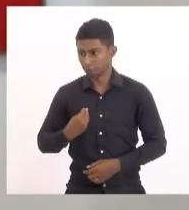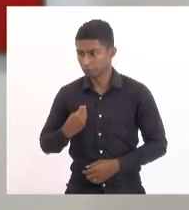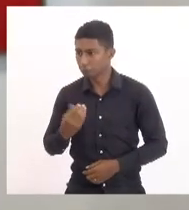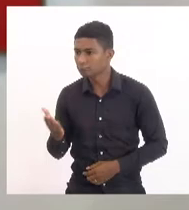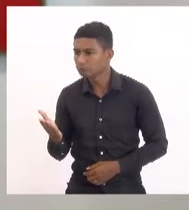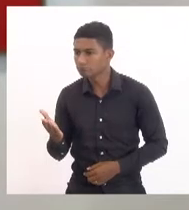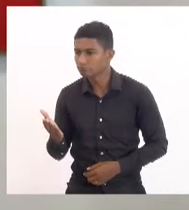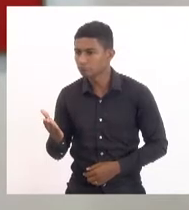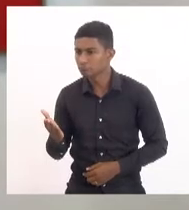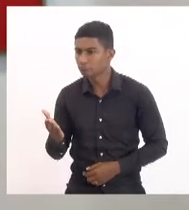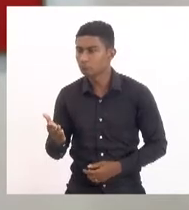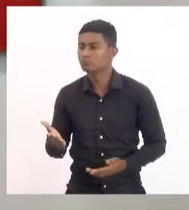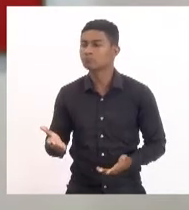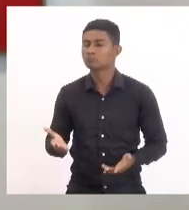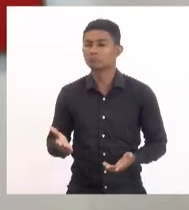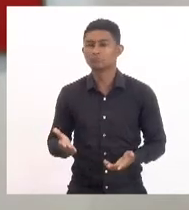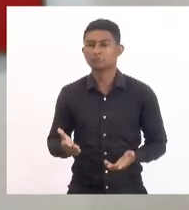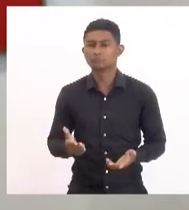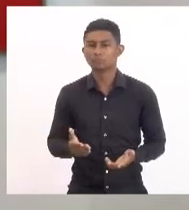Deputado Márcio Canella.